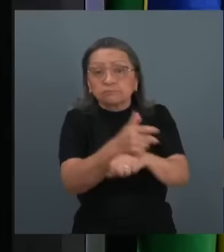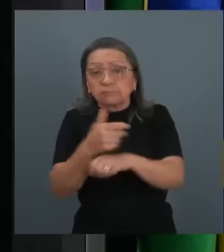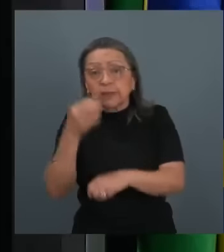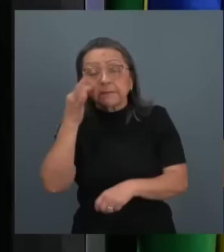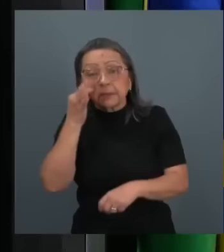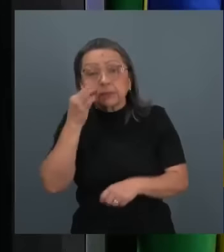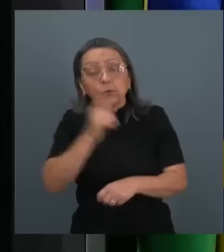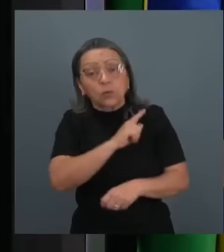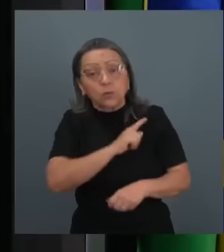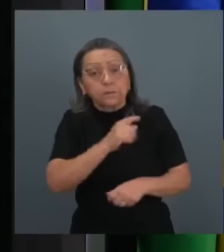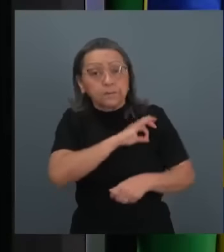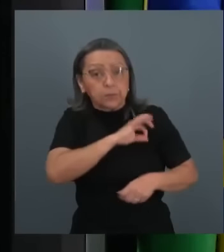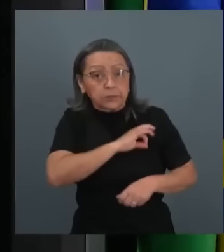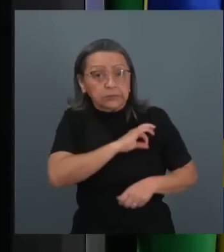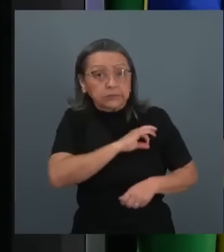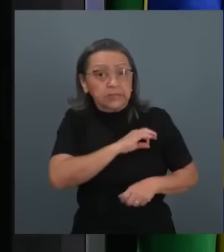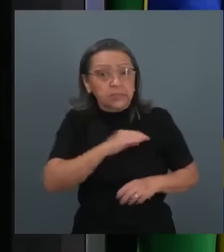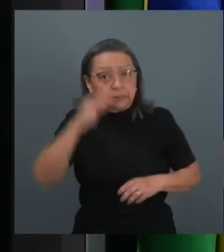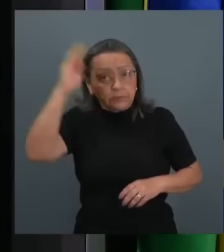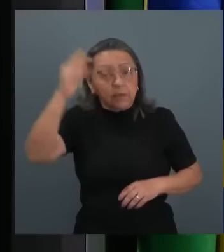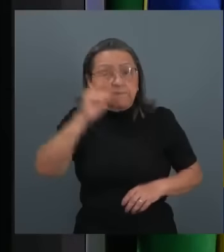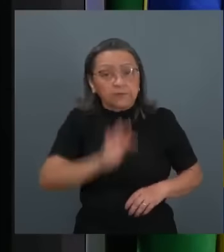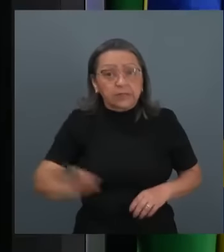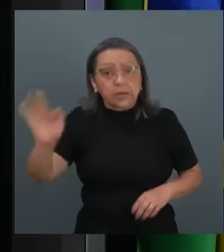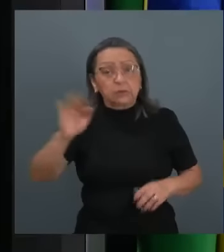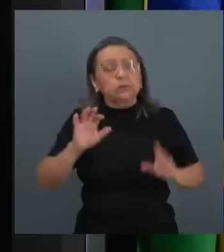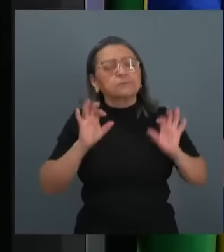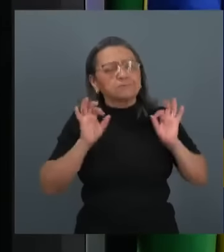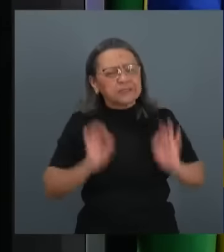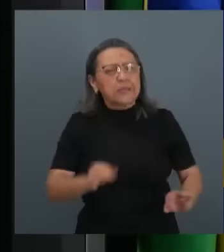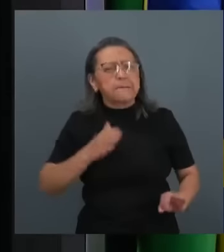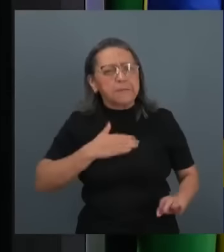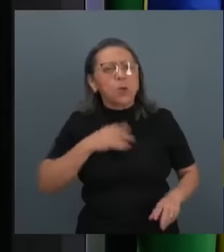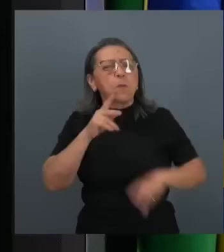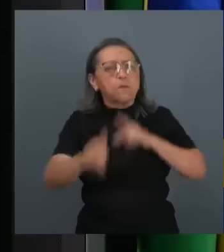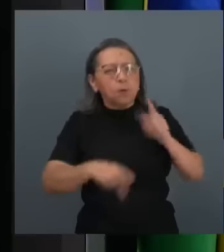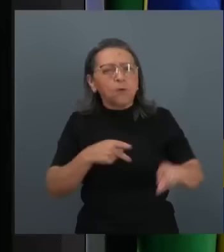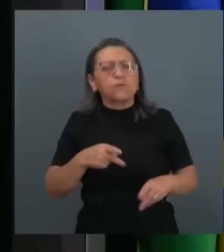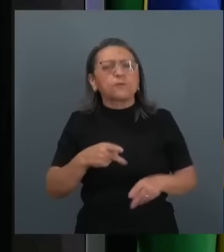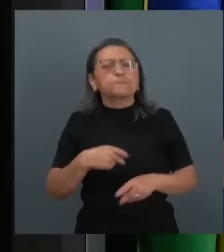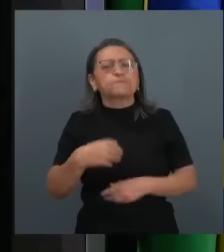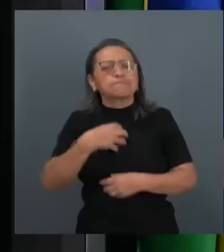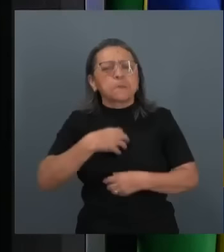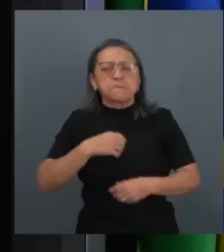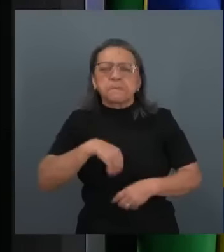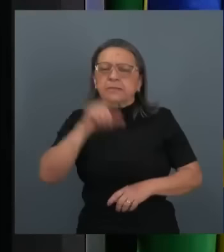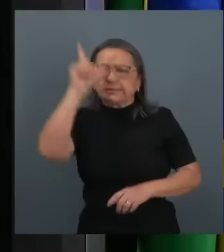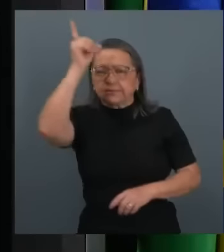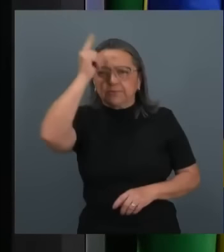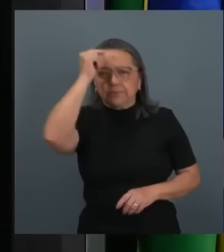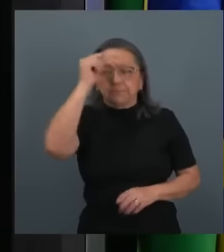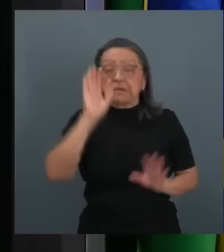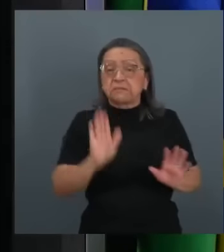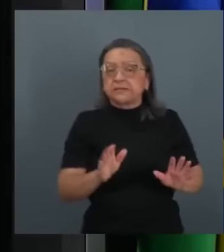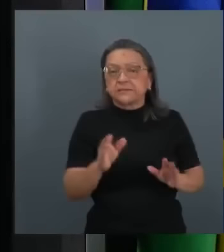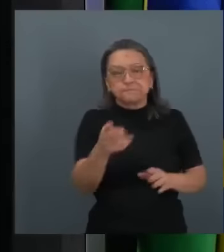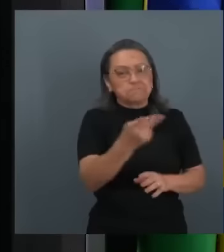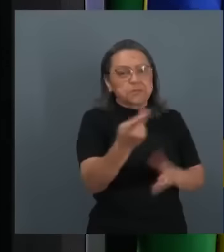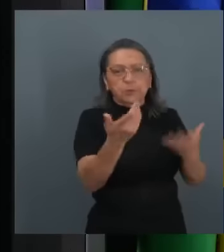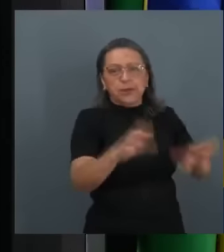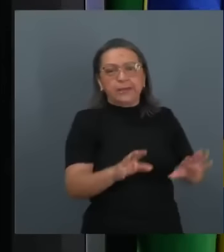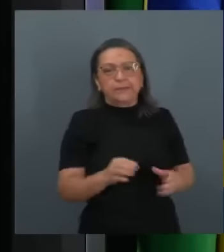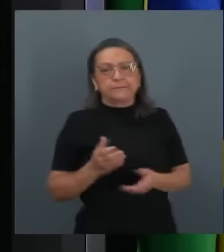povo, a população cearense, ficaria um pouco mais tranquila. Mas não querem dar o braço a